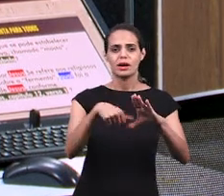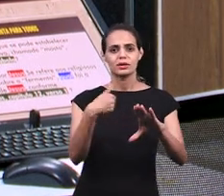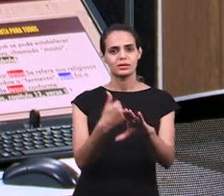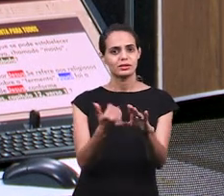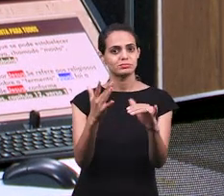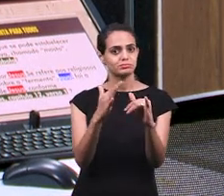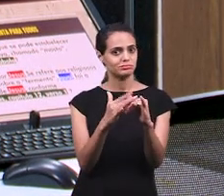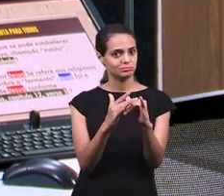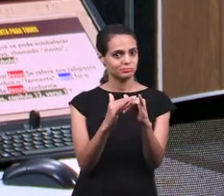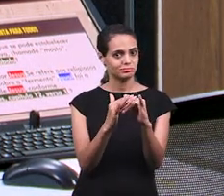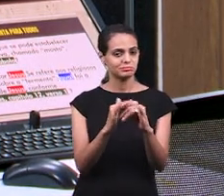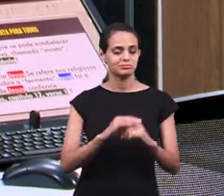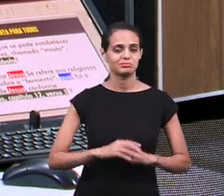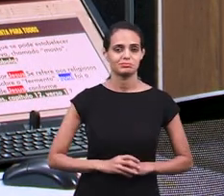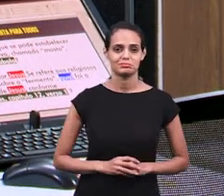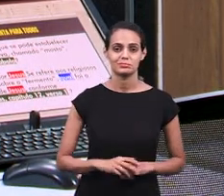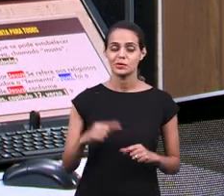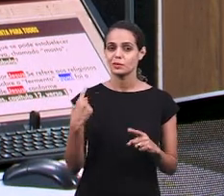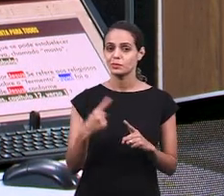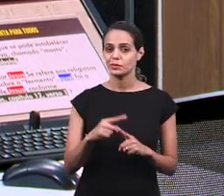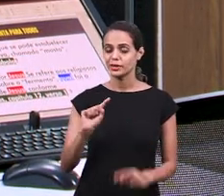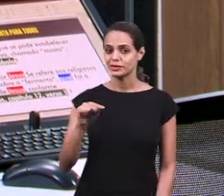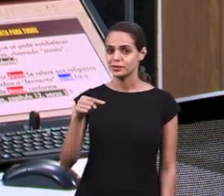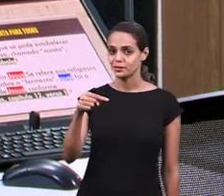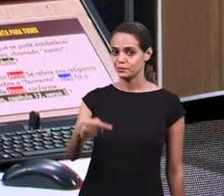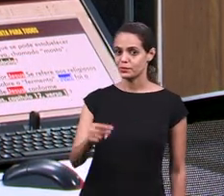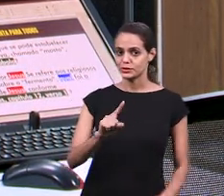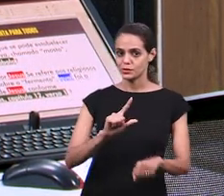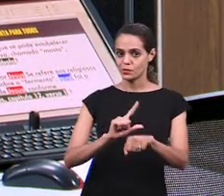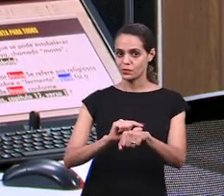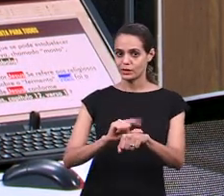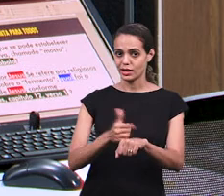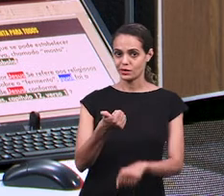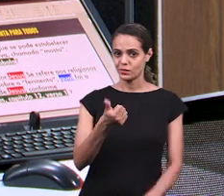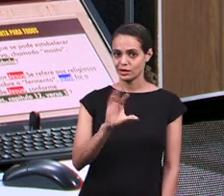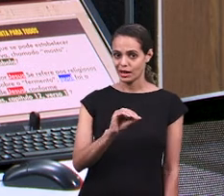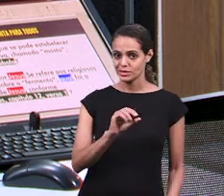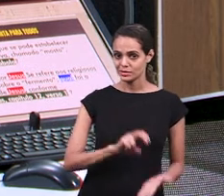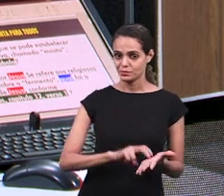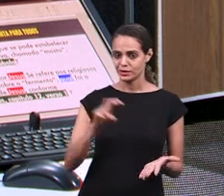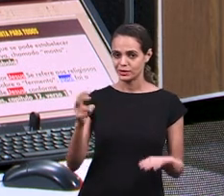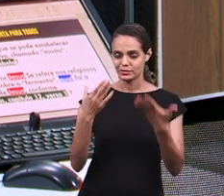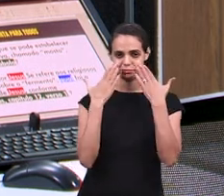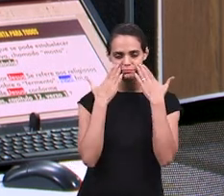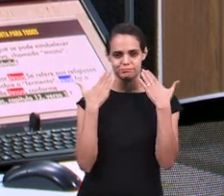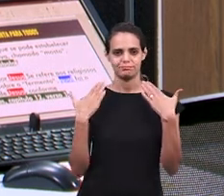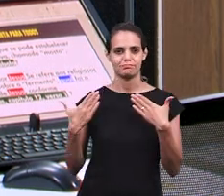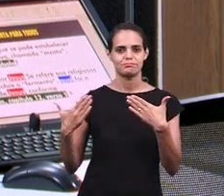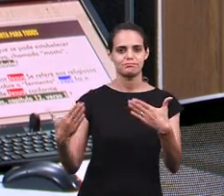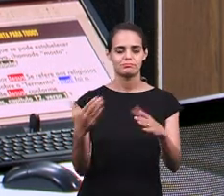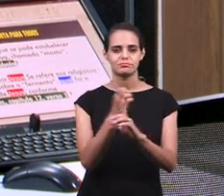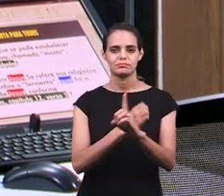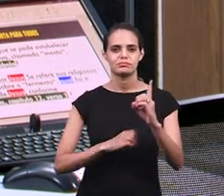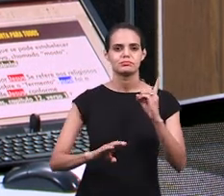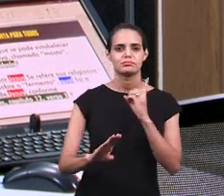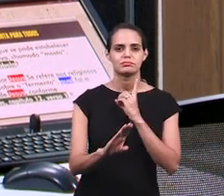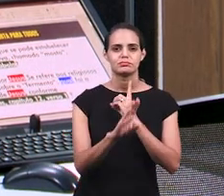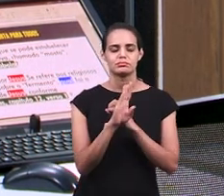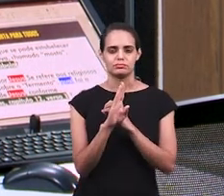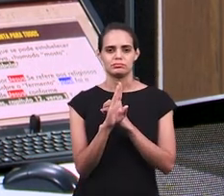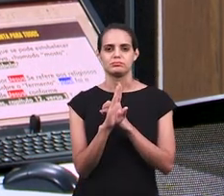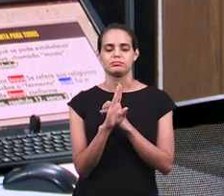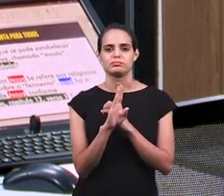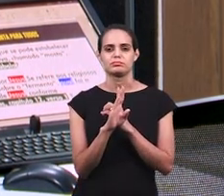no nosso canal de YouTube, porque daqui a pouco, às 10 horas da manhã, nós estaremos apresentando a